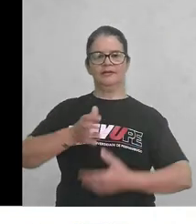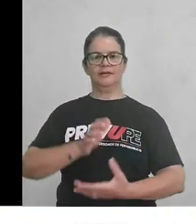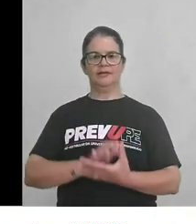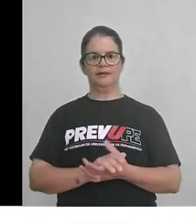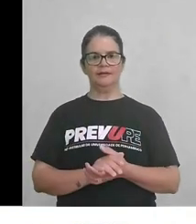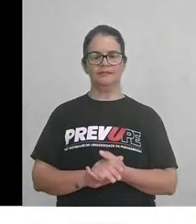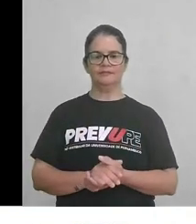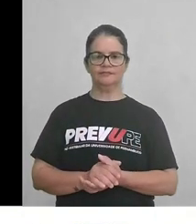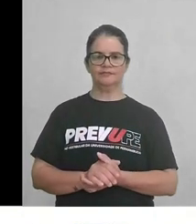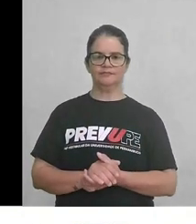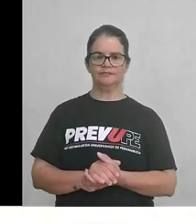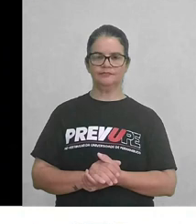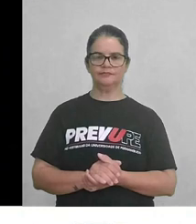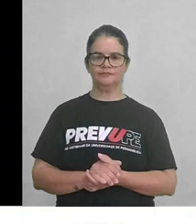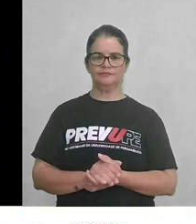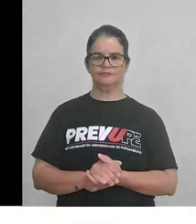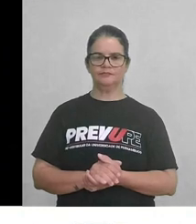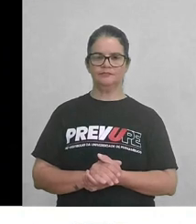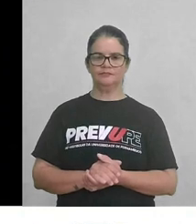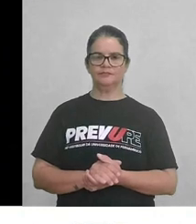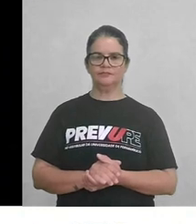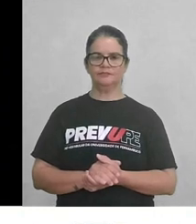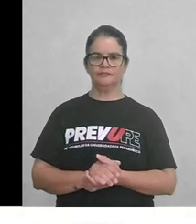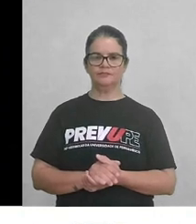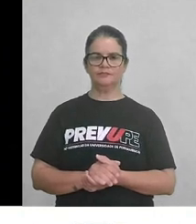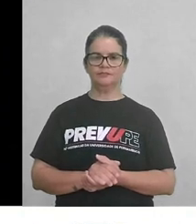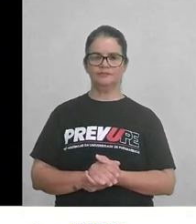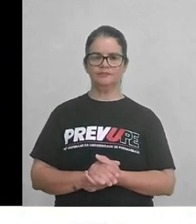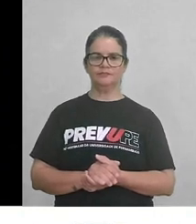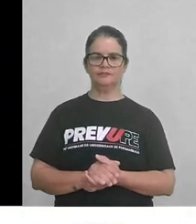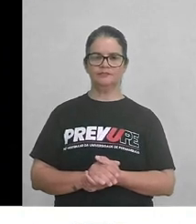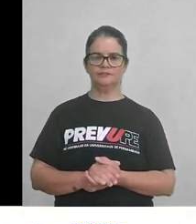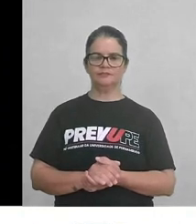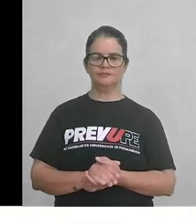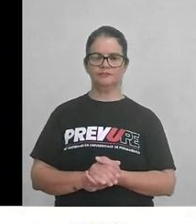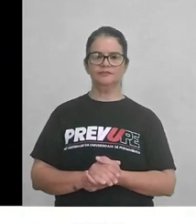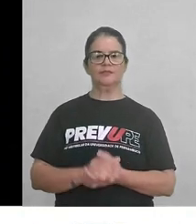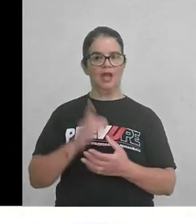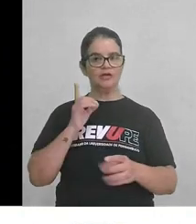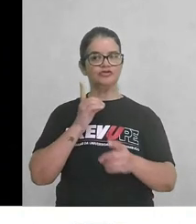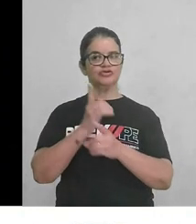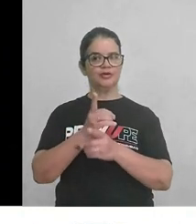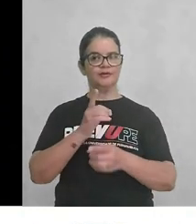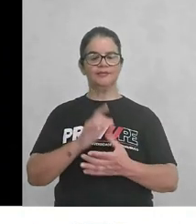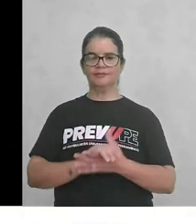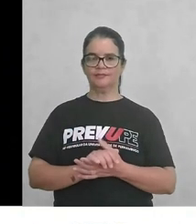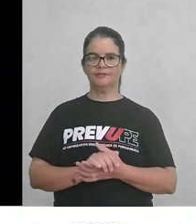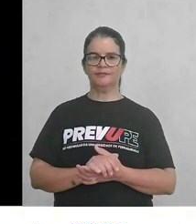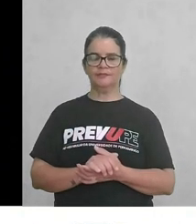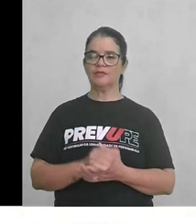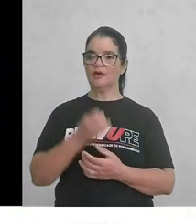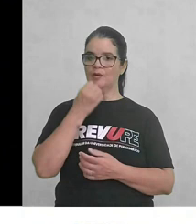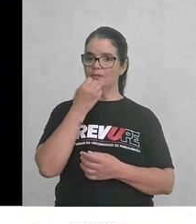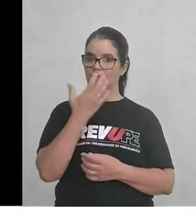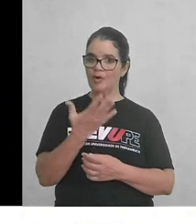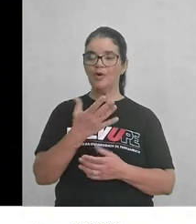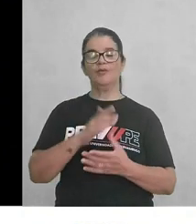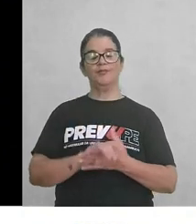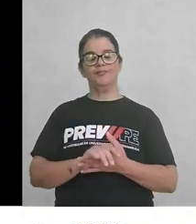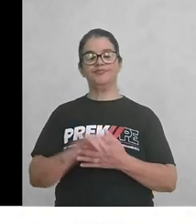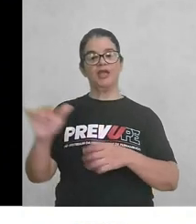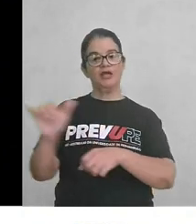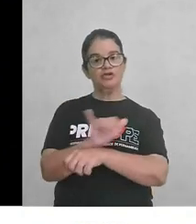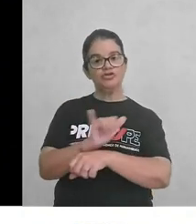Tela cheia. Bom, a estratégia de leitura, certo? Então, o que seria a